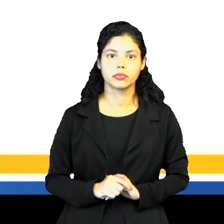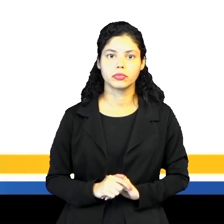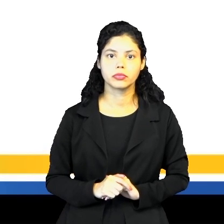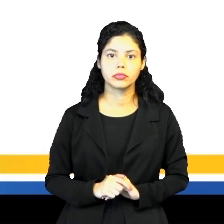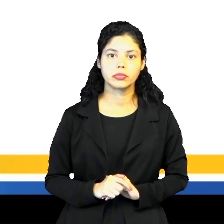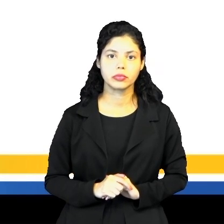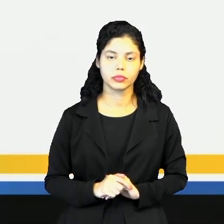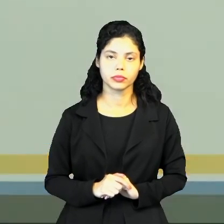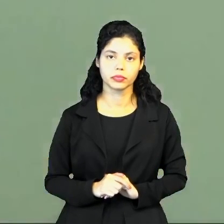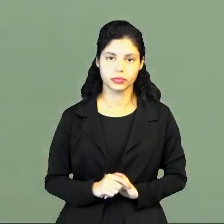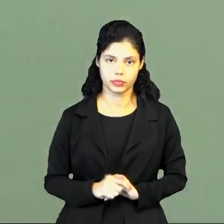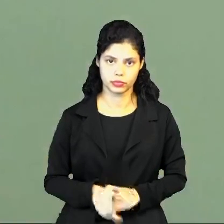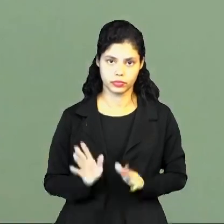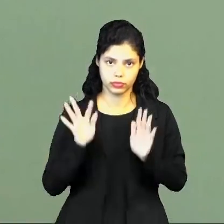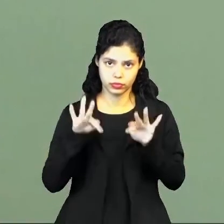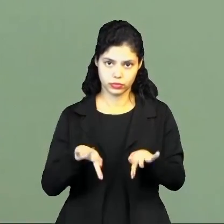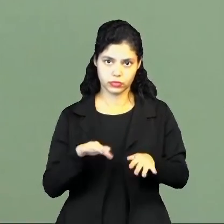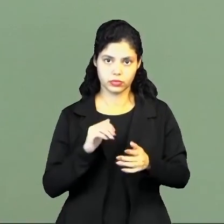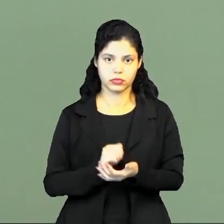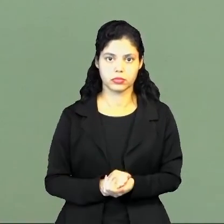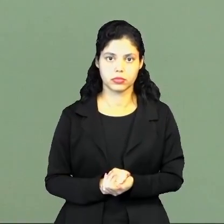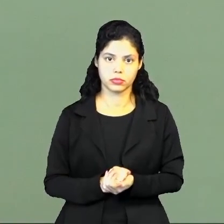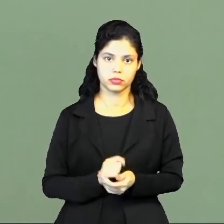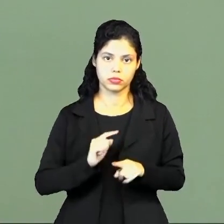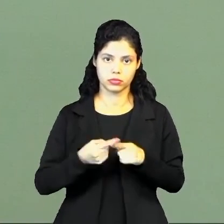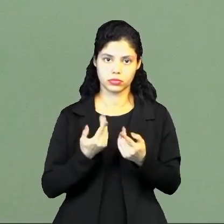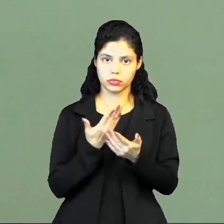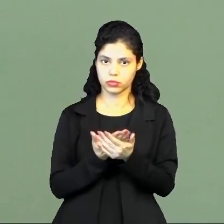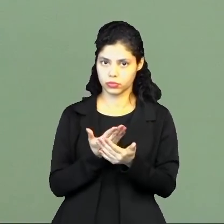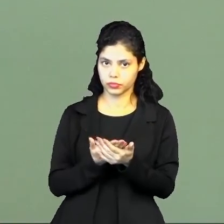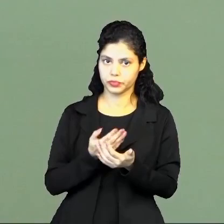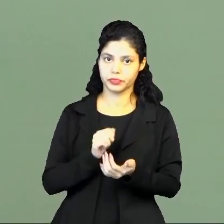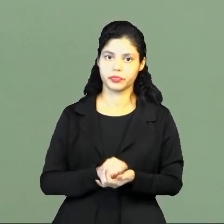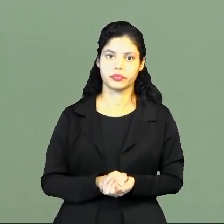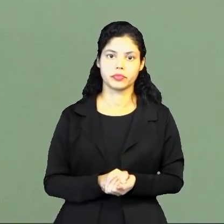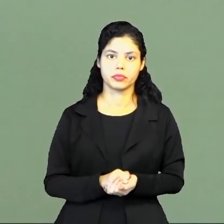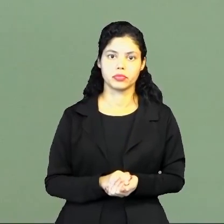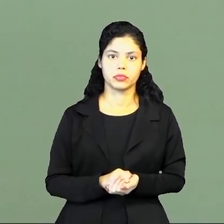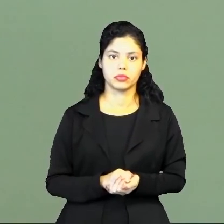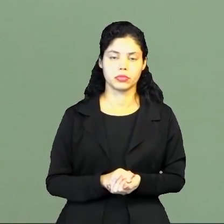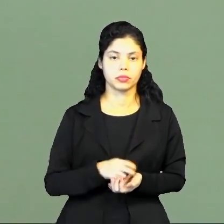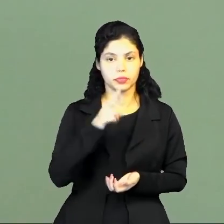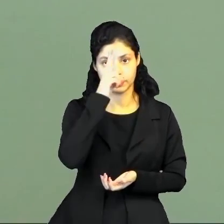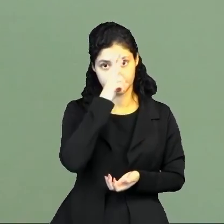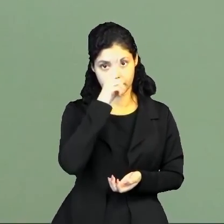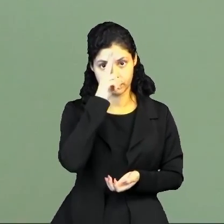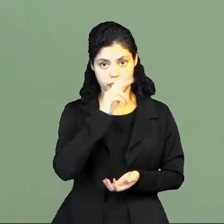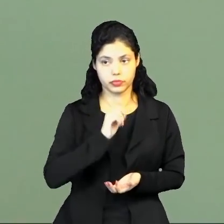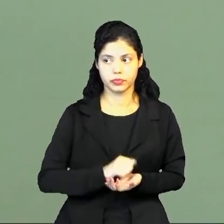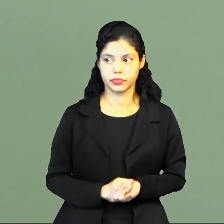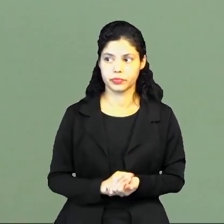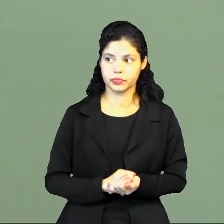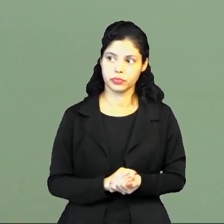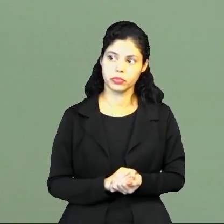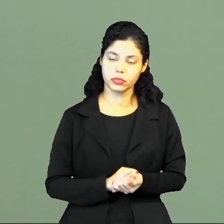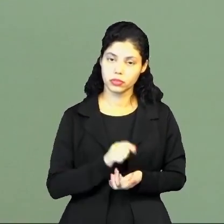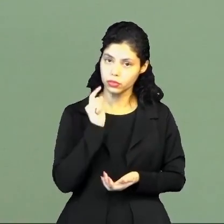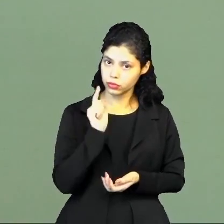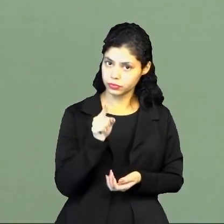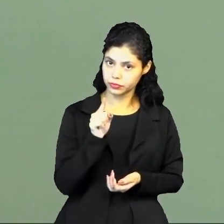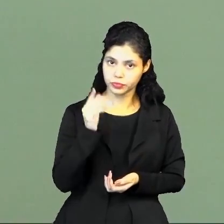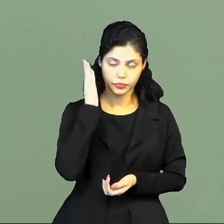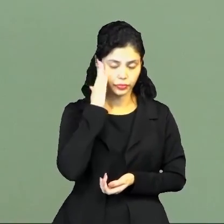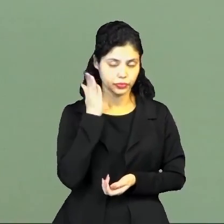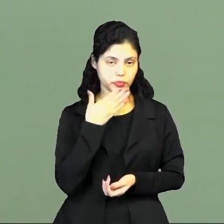E aí, galerinha, nós chegamos aqui ao final, né, de mais uma aula. Vale destacar que para